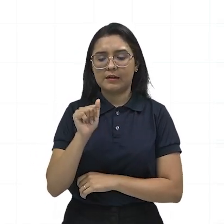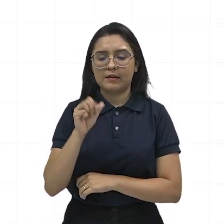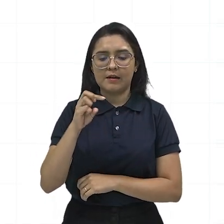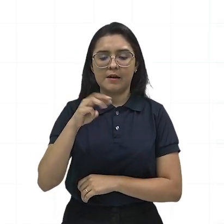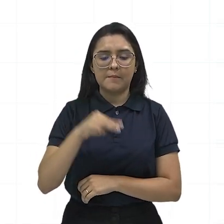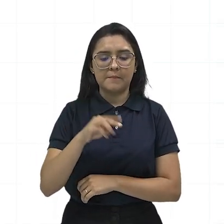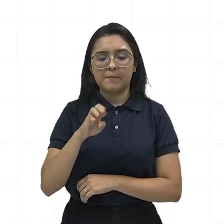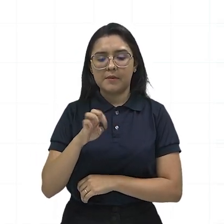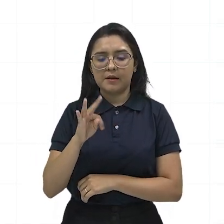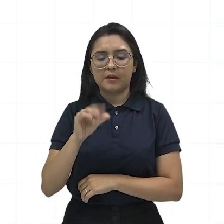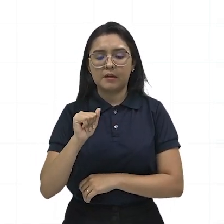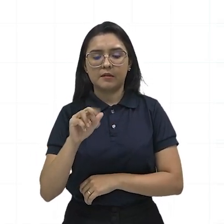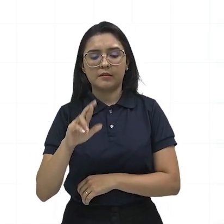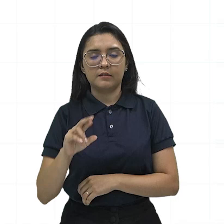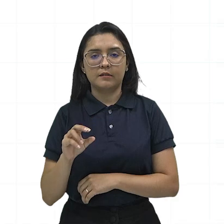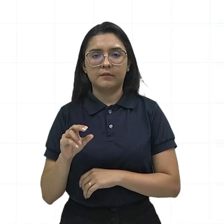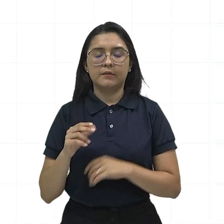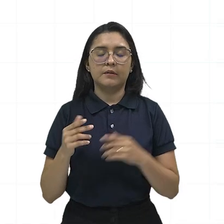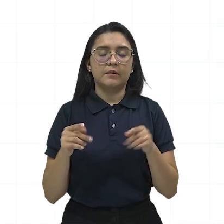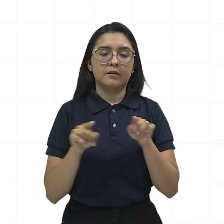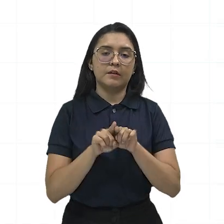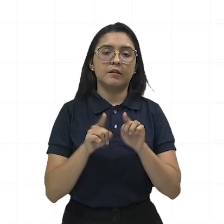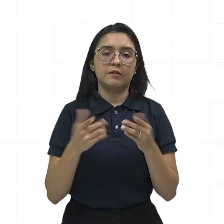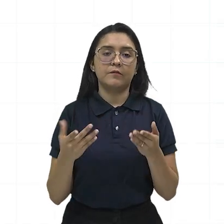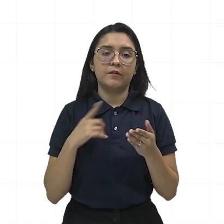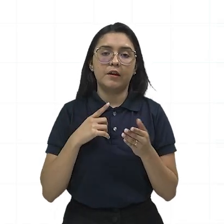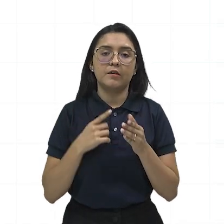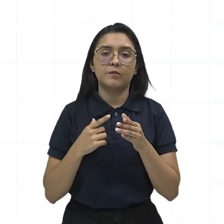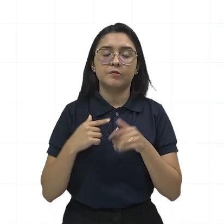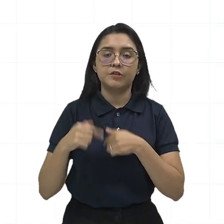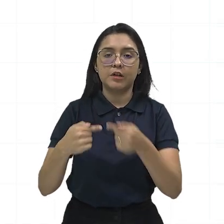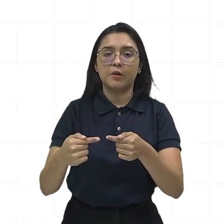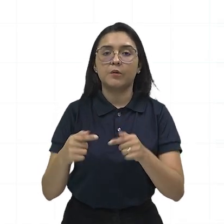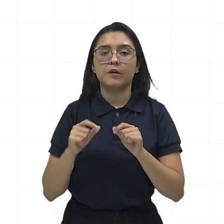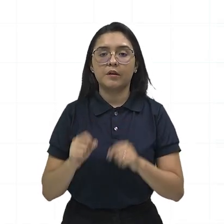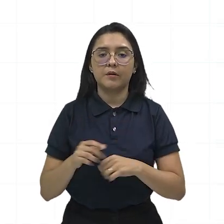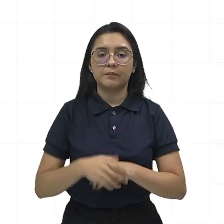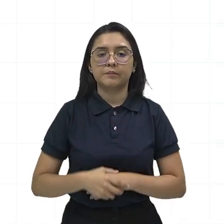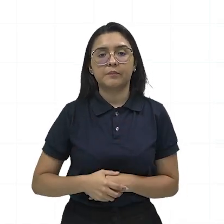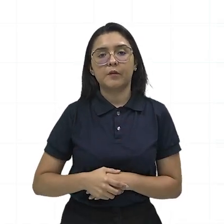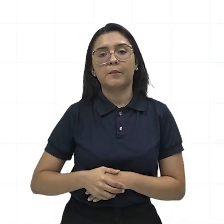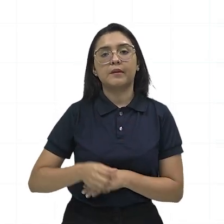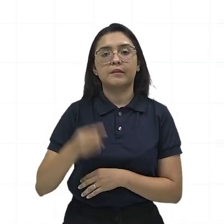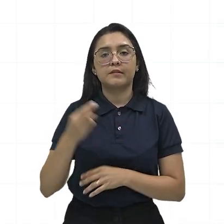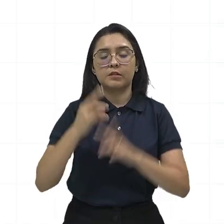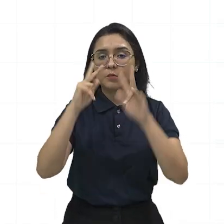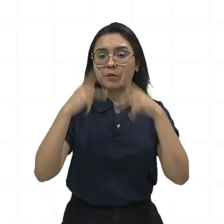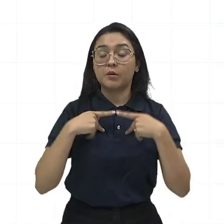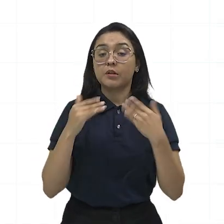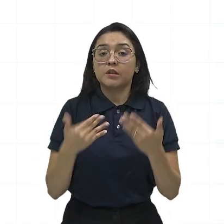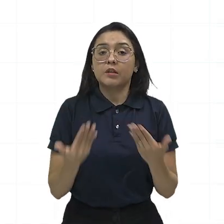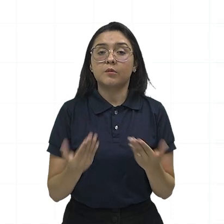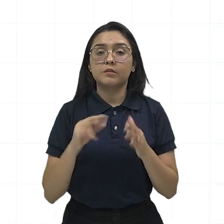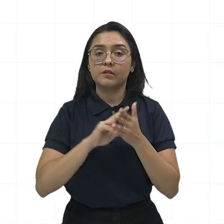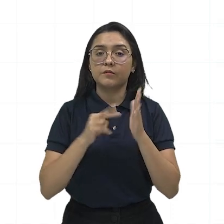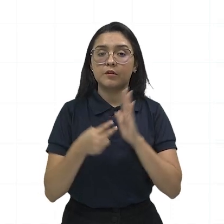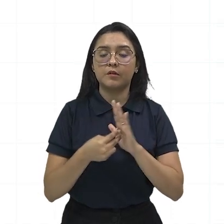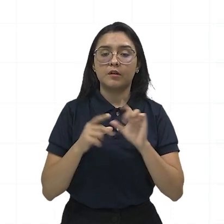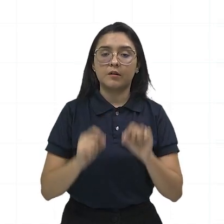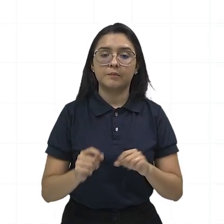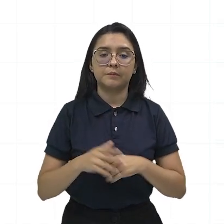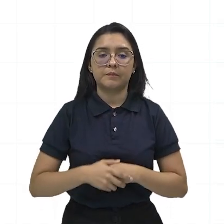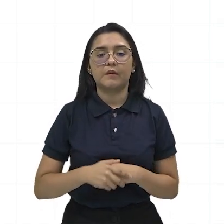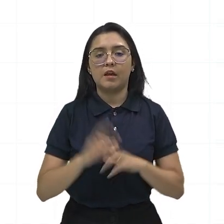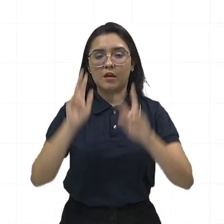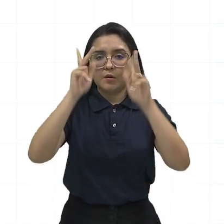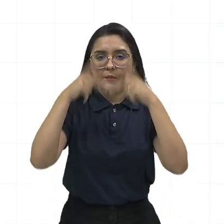ao unir-se do indivíduo masculino e feminino vai gerar um terceiro indivíduo. Então, isso significa a